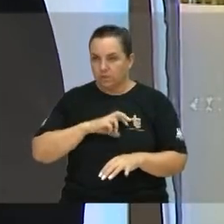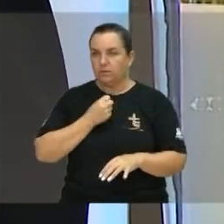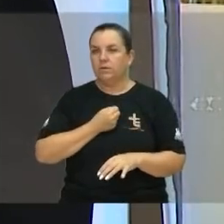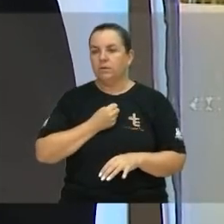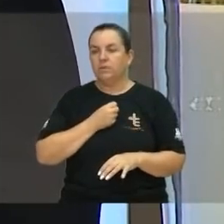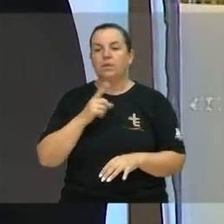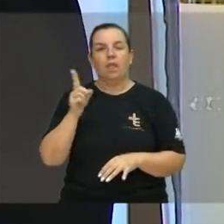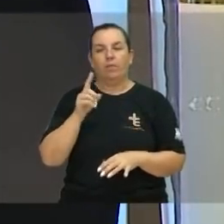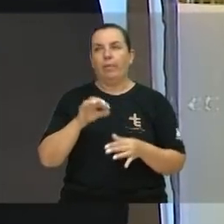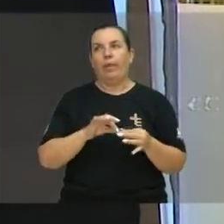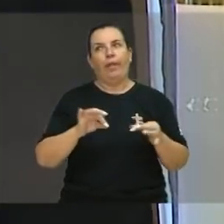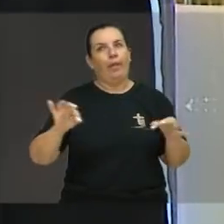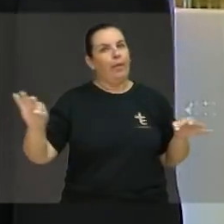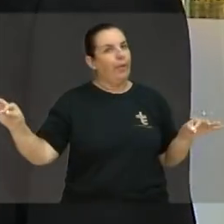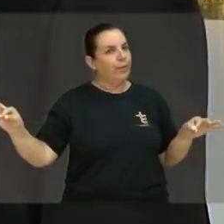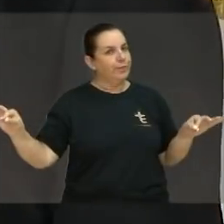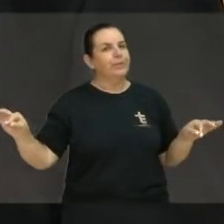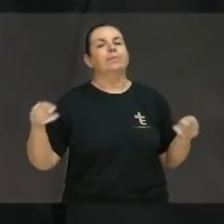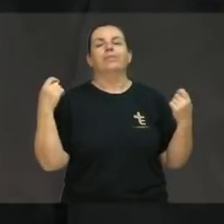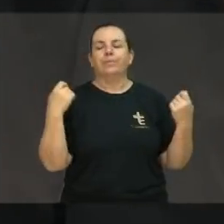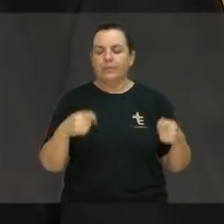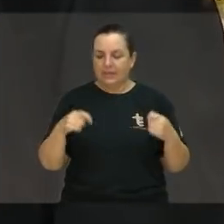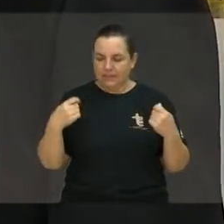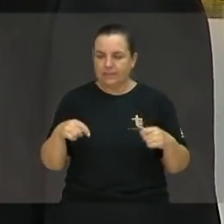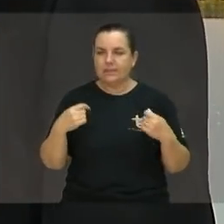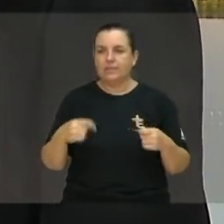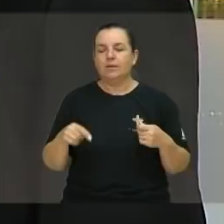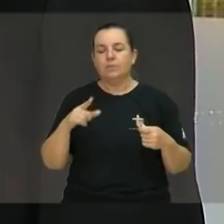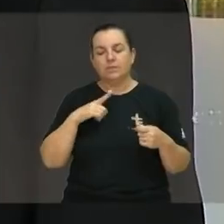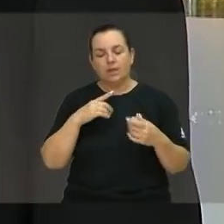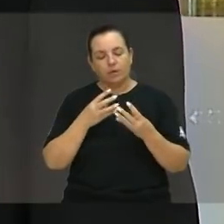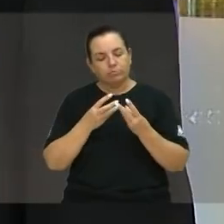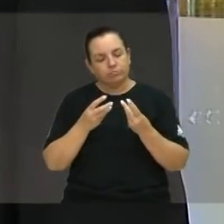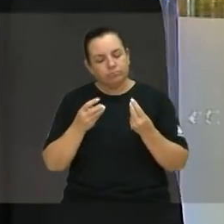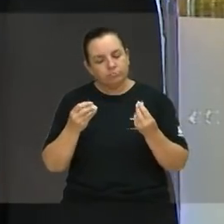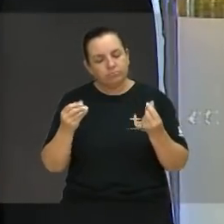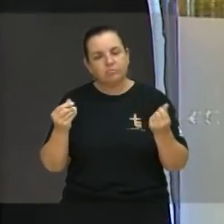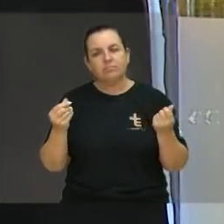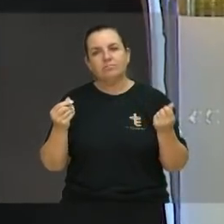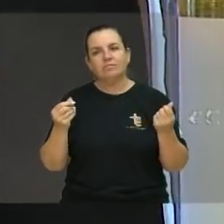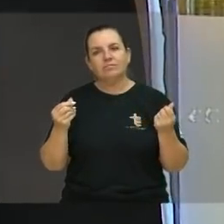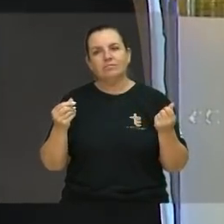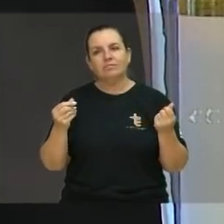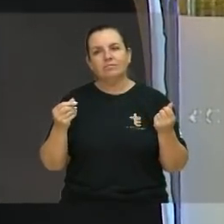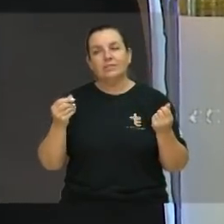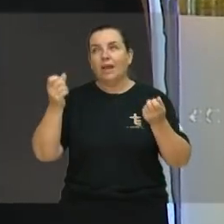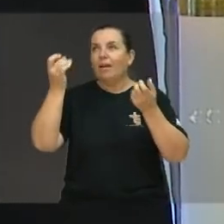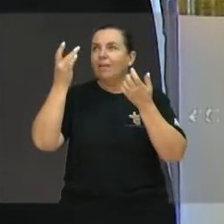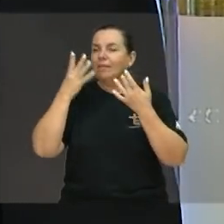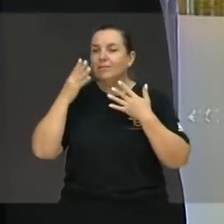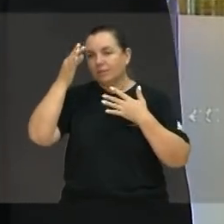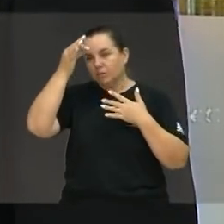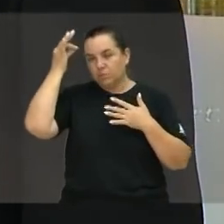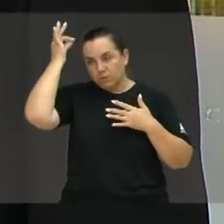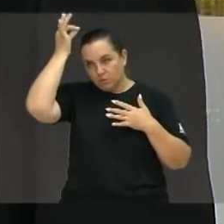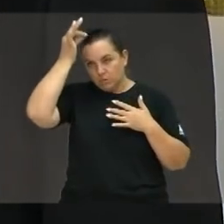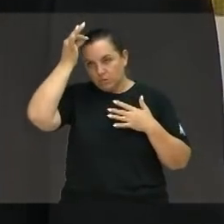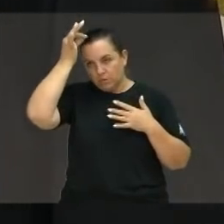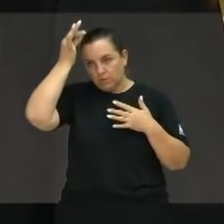muito longe filhão é preciso sensibilidade a graça do espírito santo